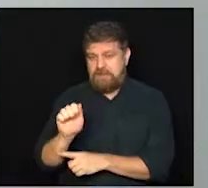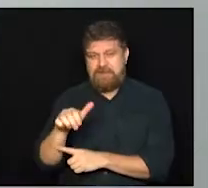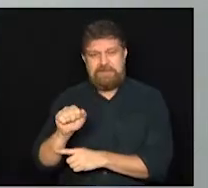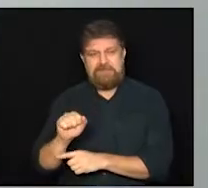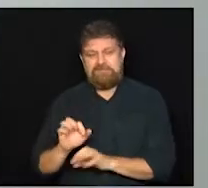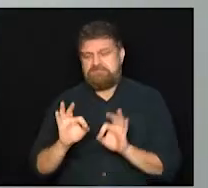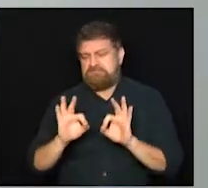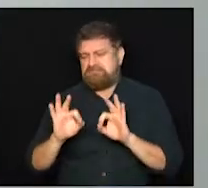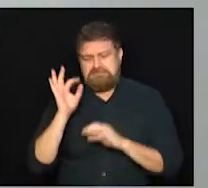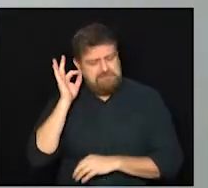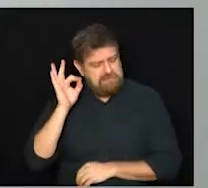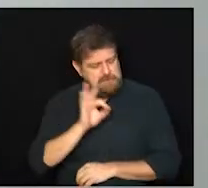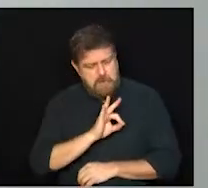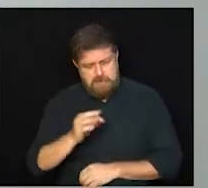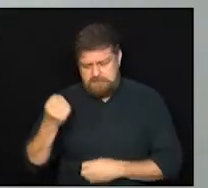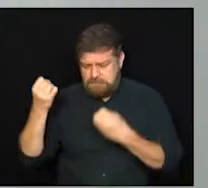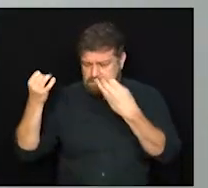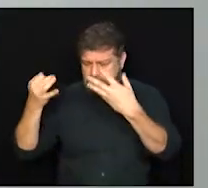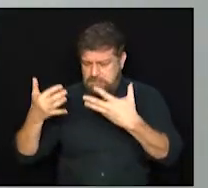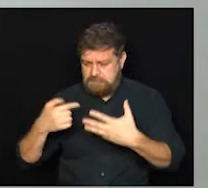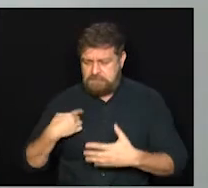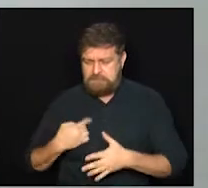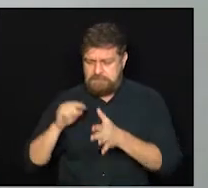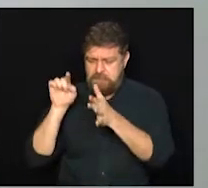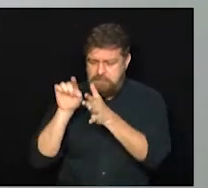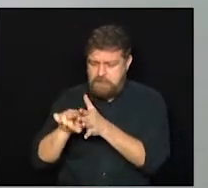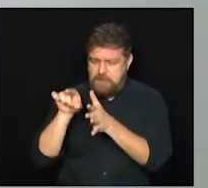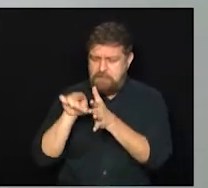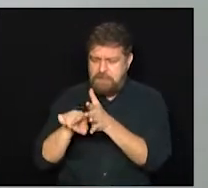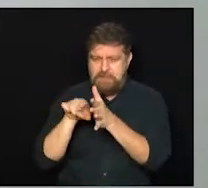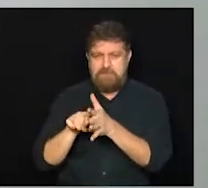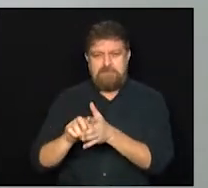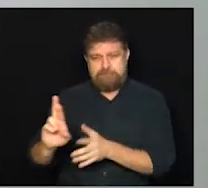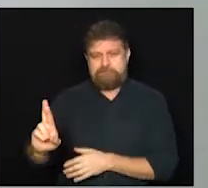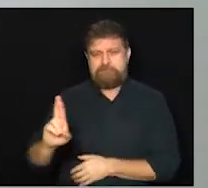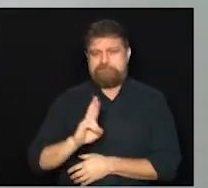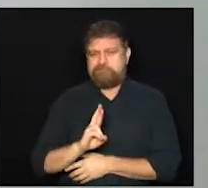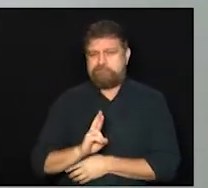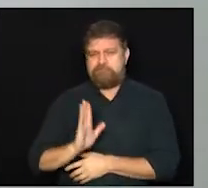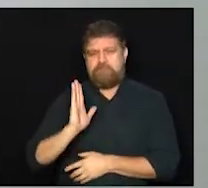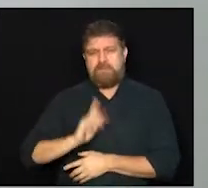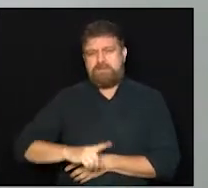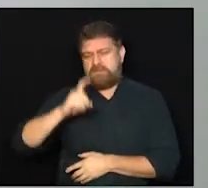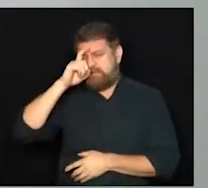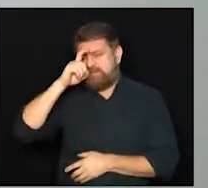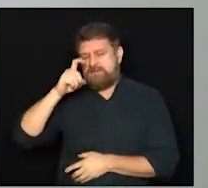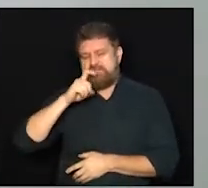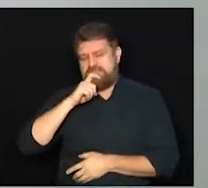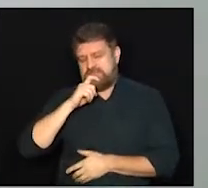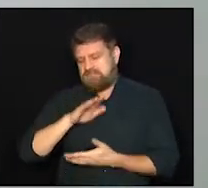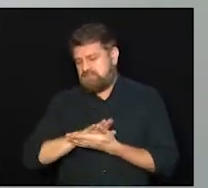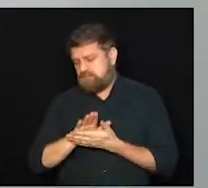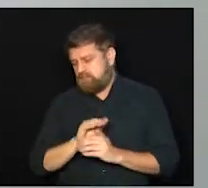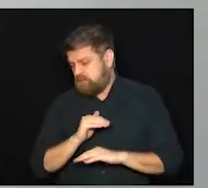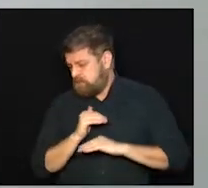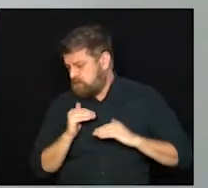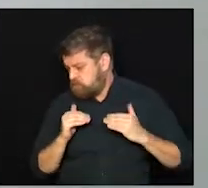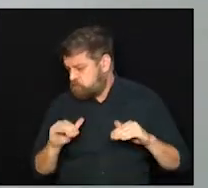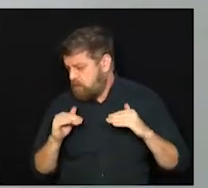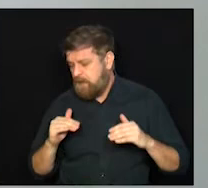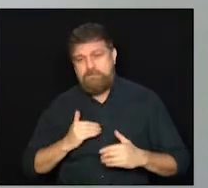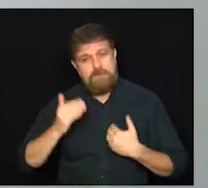excelente sua explanação, todos os questionamentos, seu retorno, sim, já respondeu muitos dos nossos questionamentos. Muito